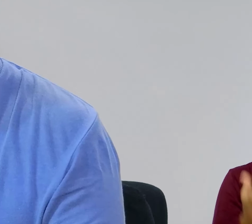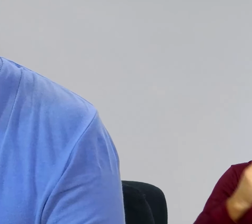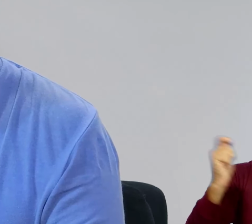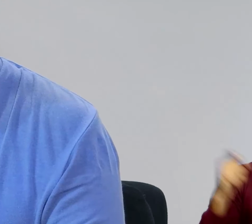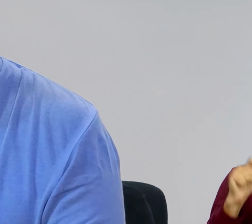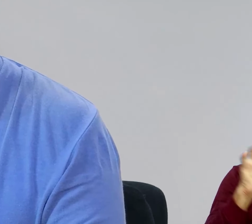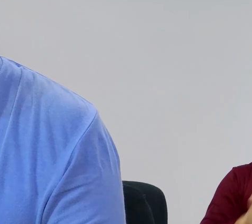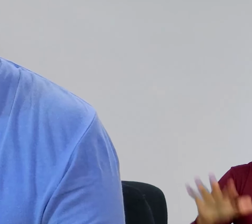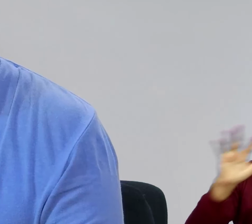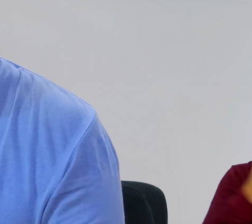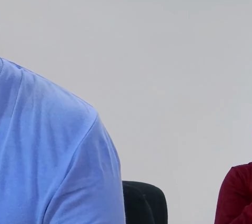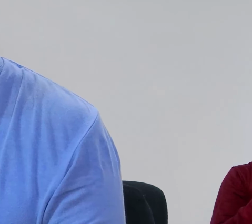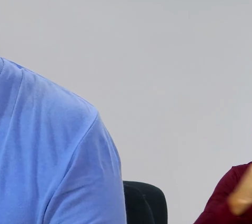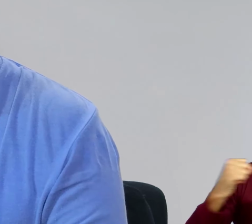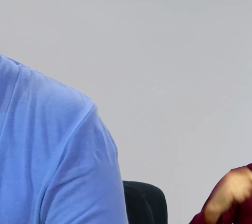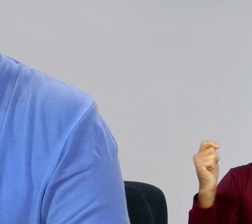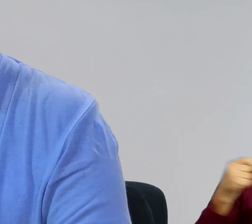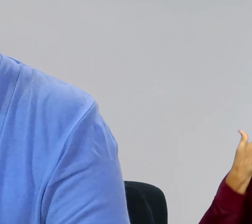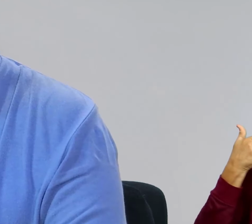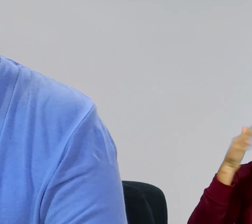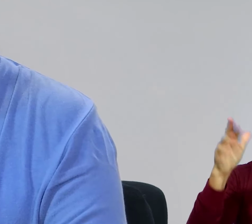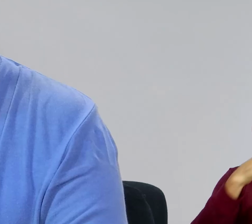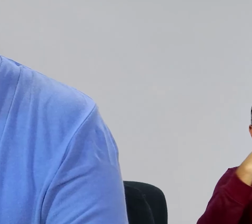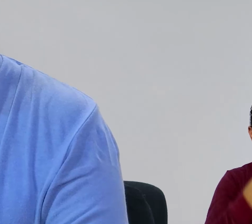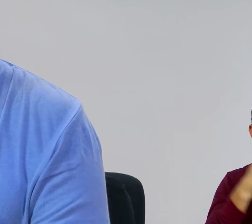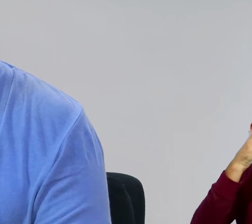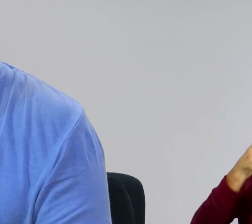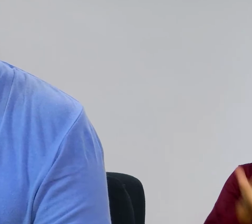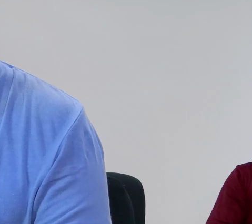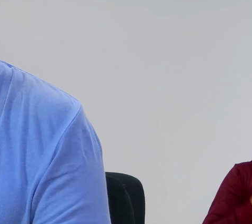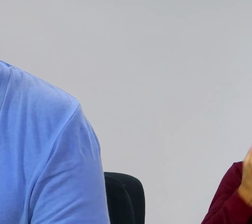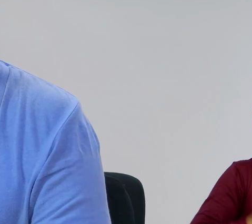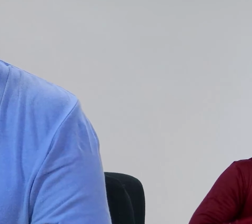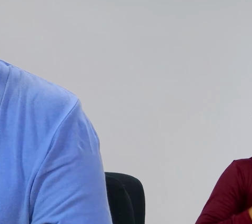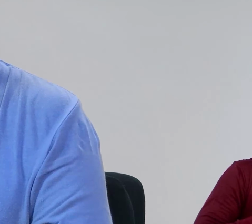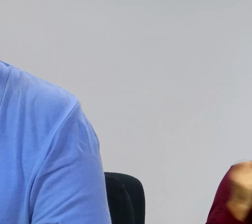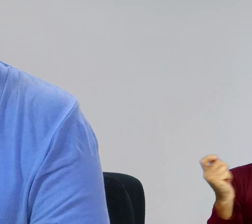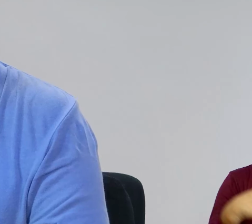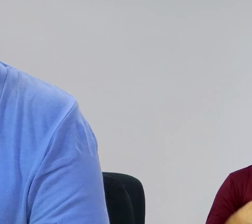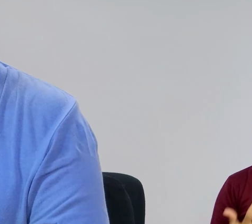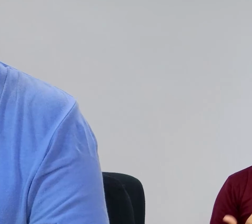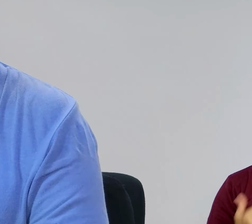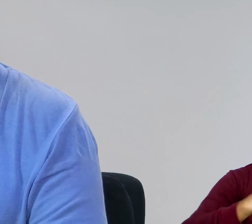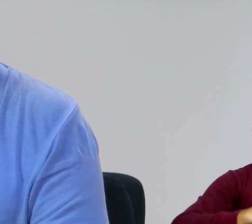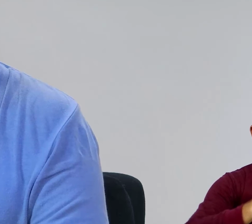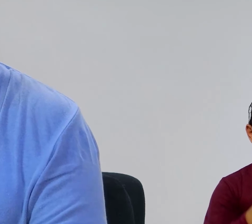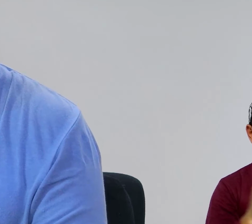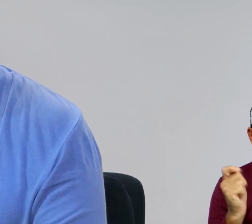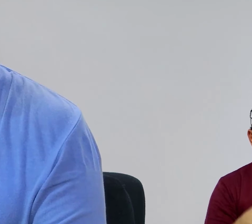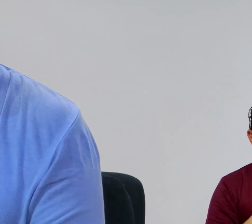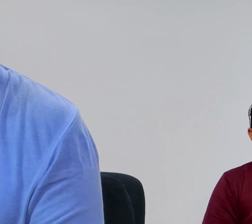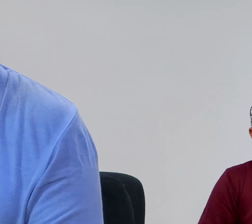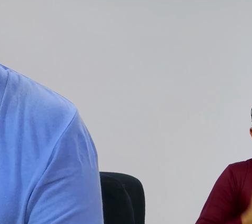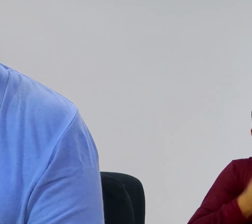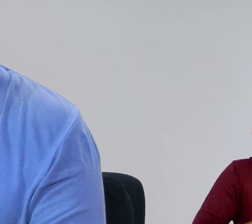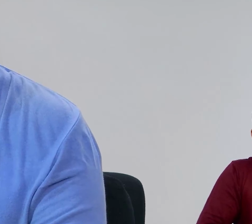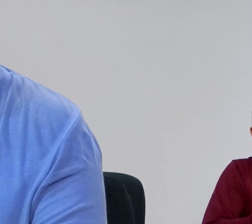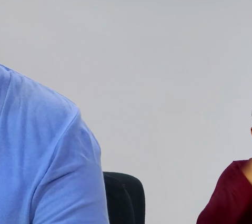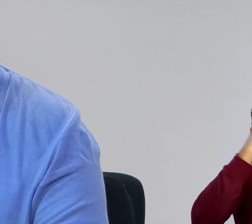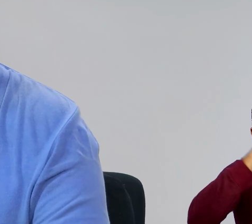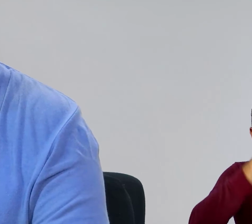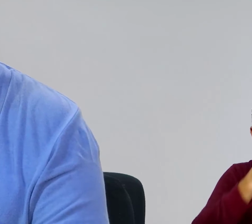cenários grandiosos, expandindo nossas possibilidades narrativas. Dominar esse recurso vai permitir que vocês transmitam mais emoção